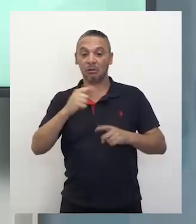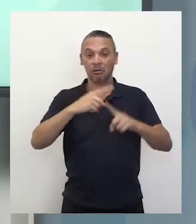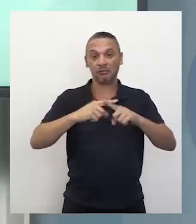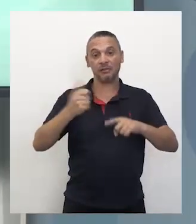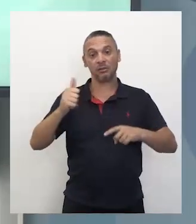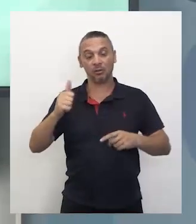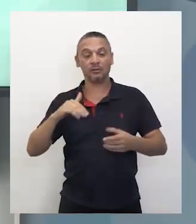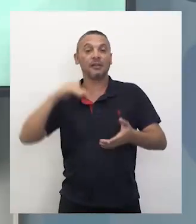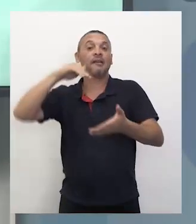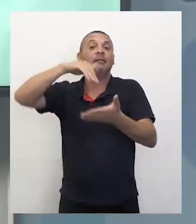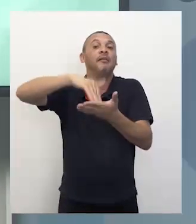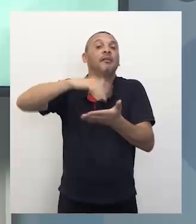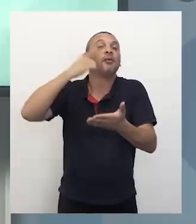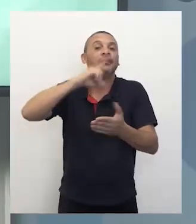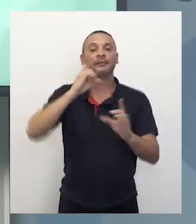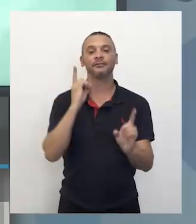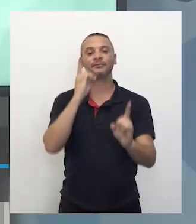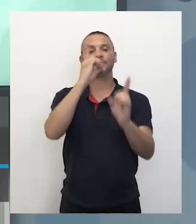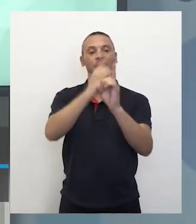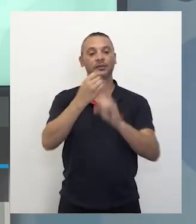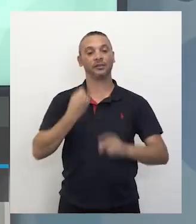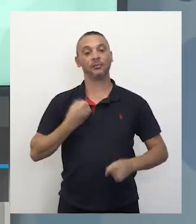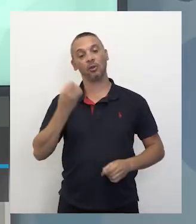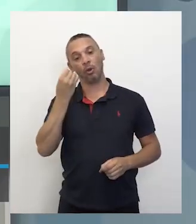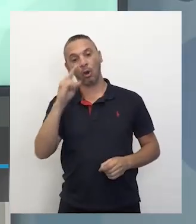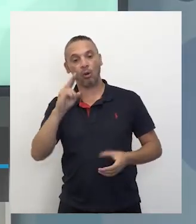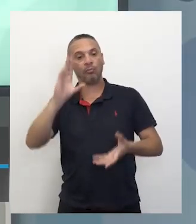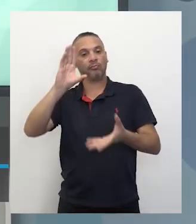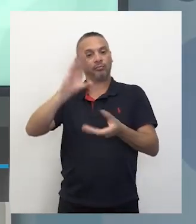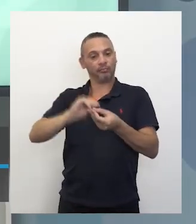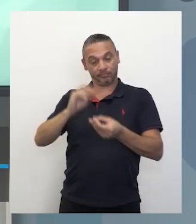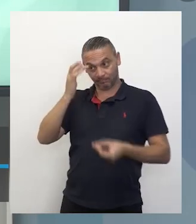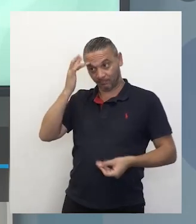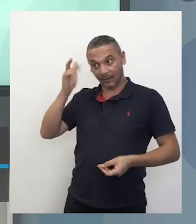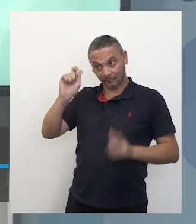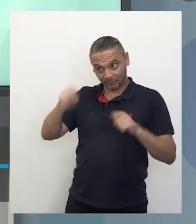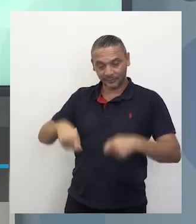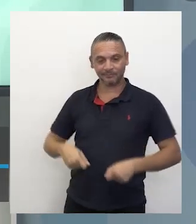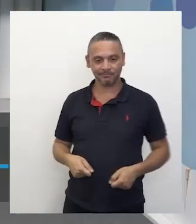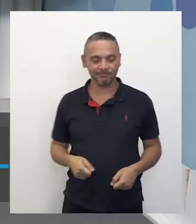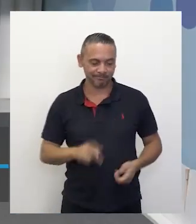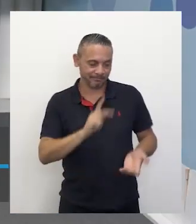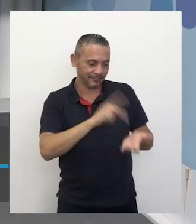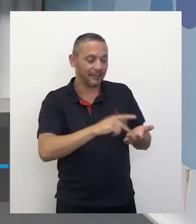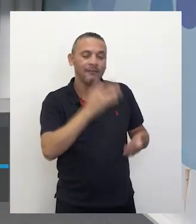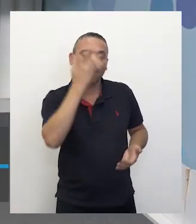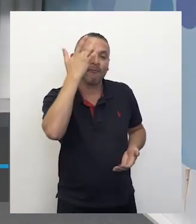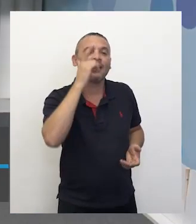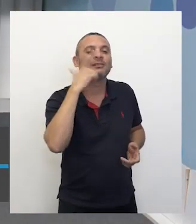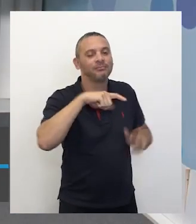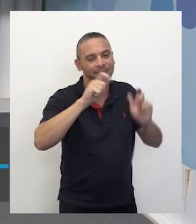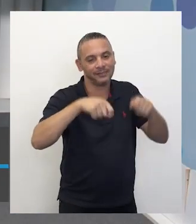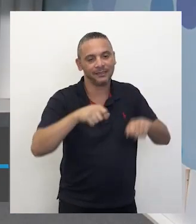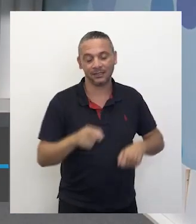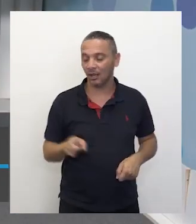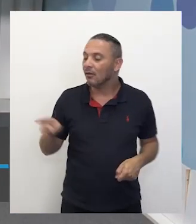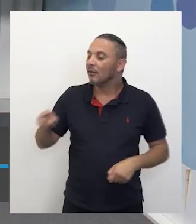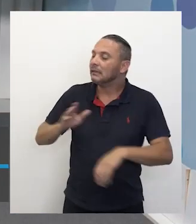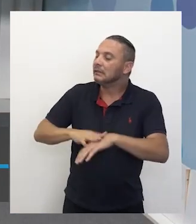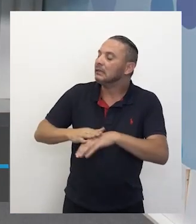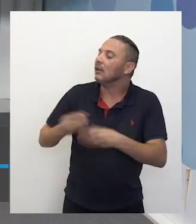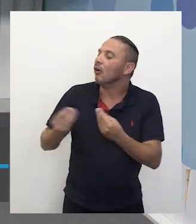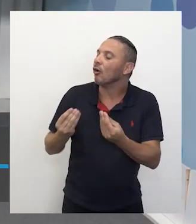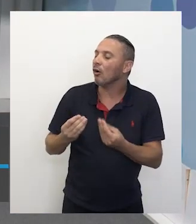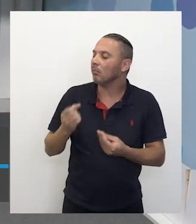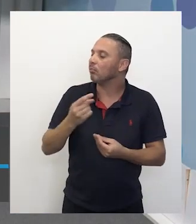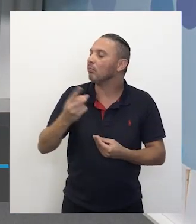vezes 12, até achar. Ou você pode fazer dessa maneira, que eu acho melhor. Não é mesmo, Vitor? Sim, facilita bastante. Você faz assim ou você faz um por